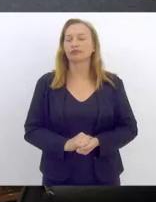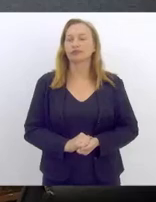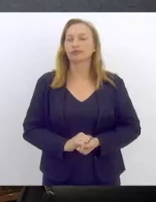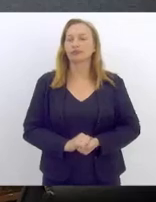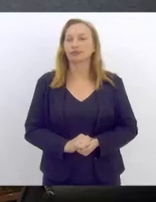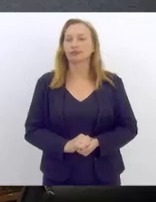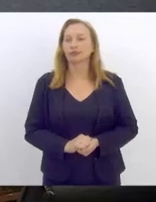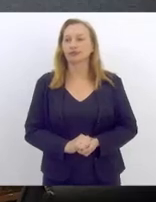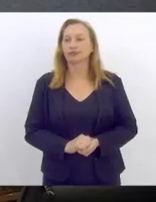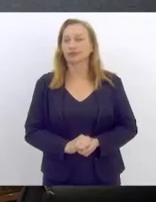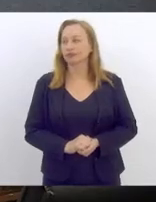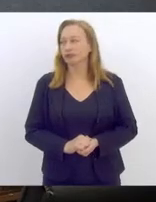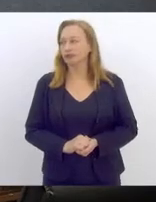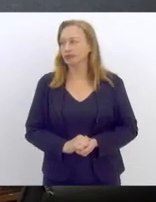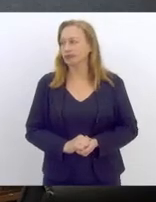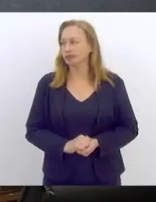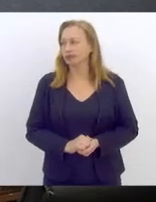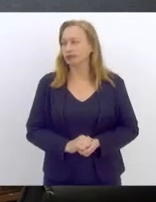deputada